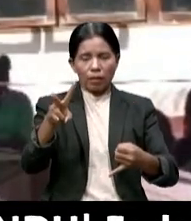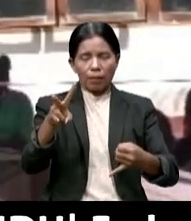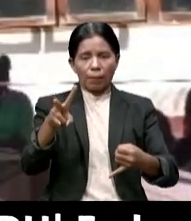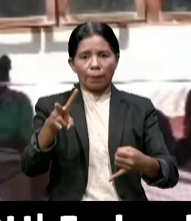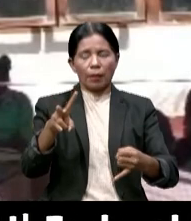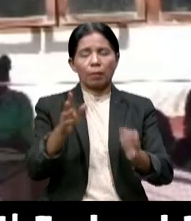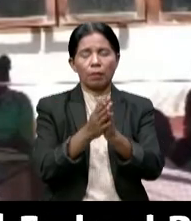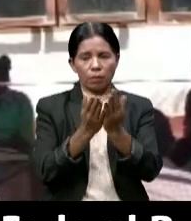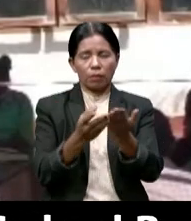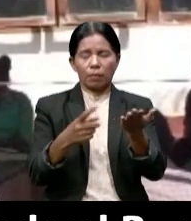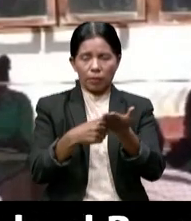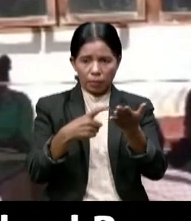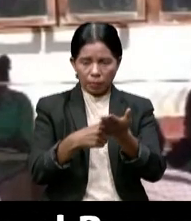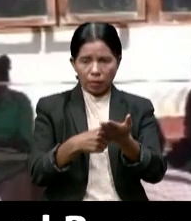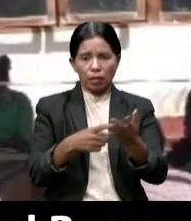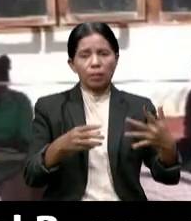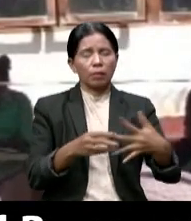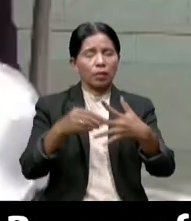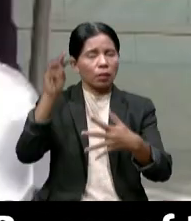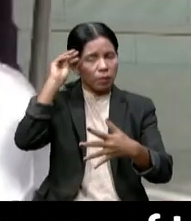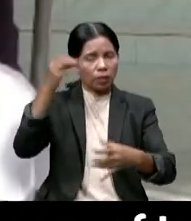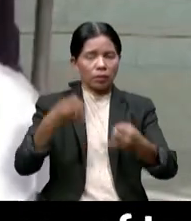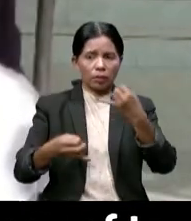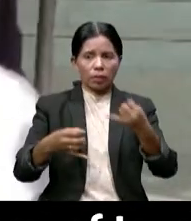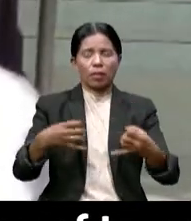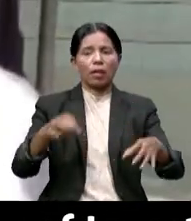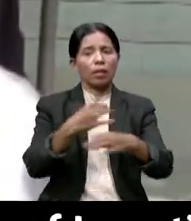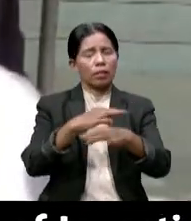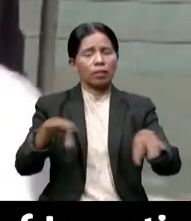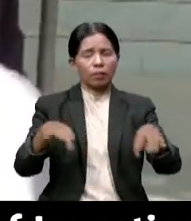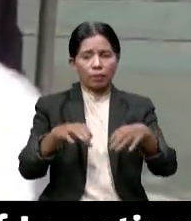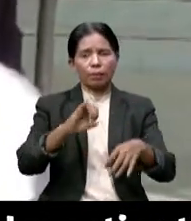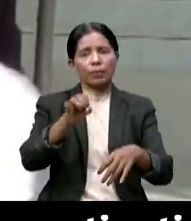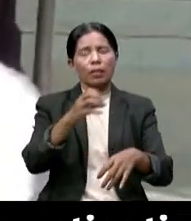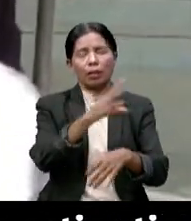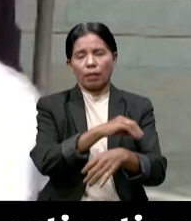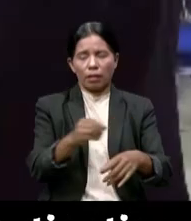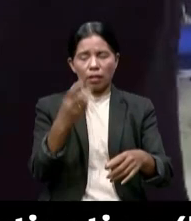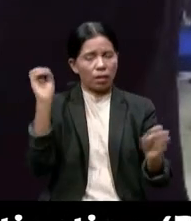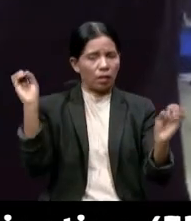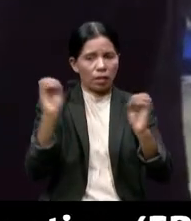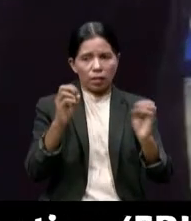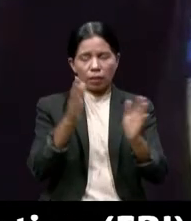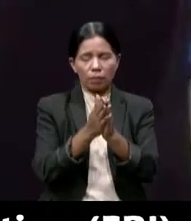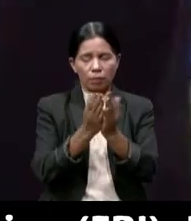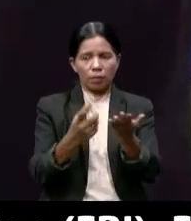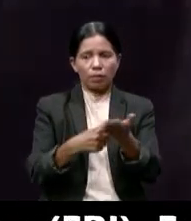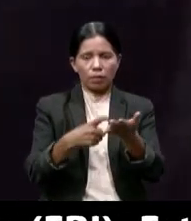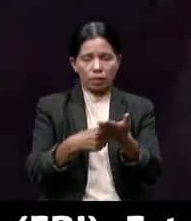dan ni, liu ba iha be Ministerio Justisa, sing hadiah sistema. Tuil observasaun jurnalista Jemeni, dadang ni la iha belangko original ba